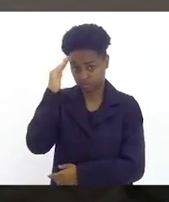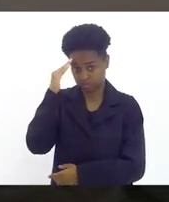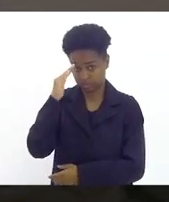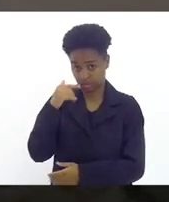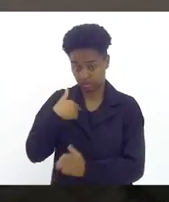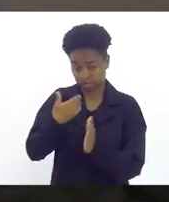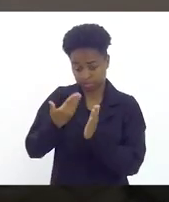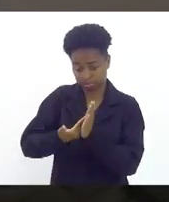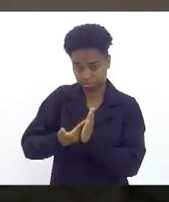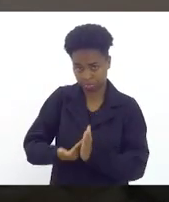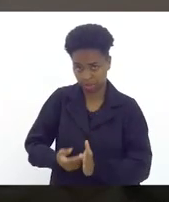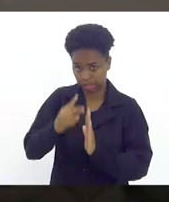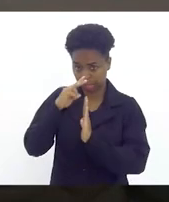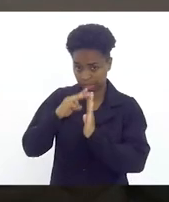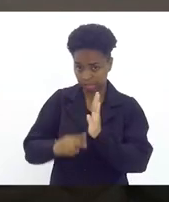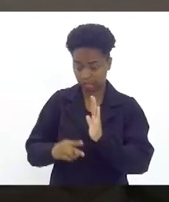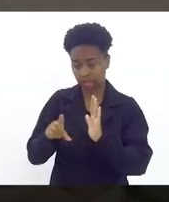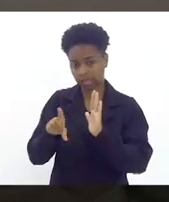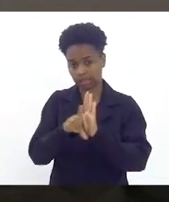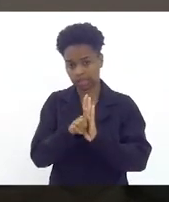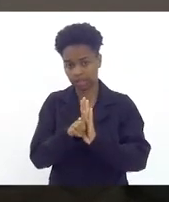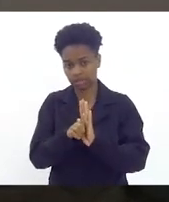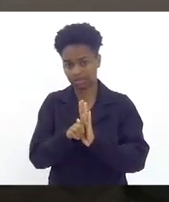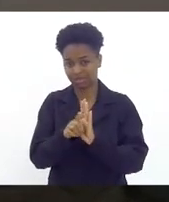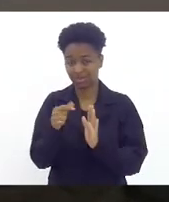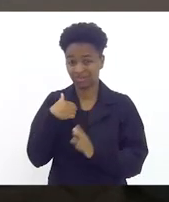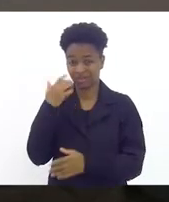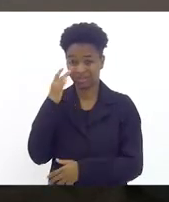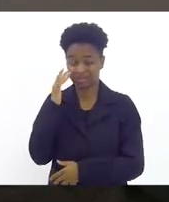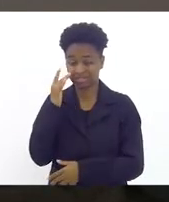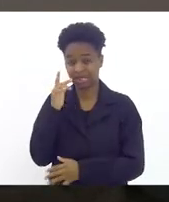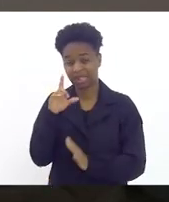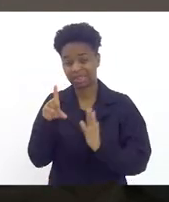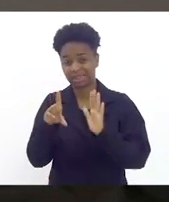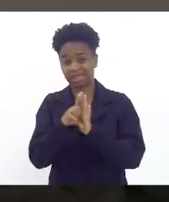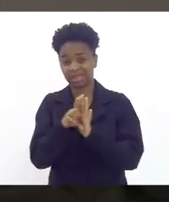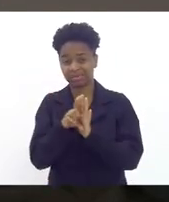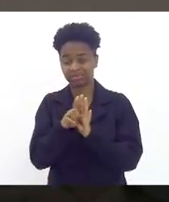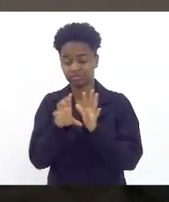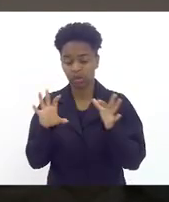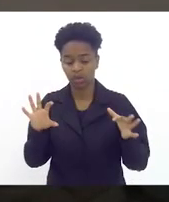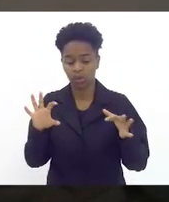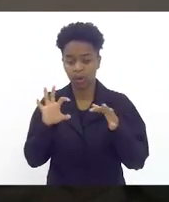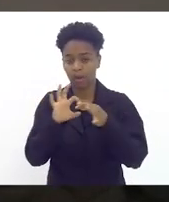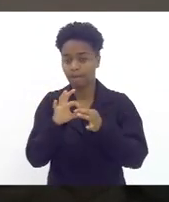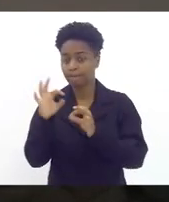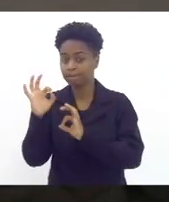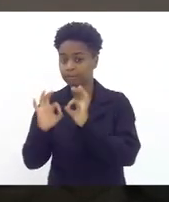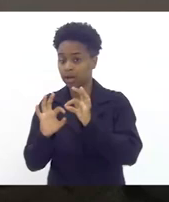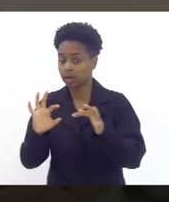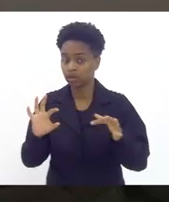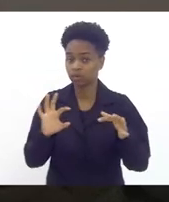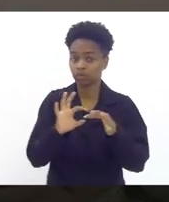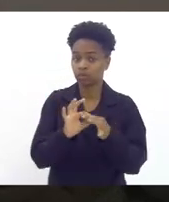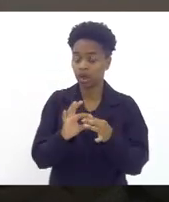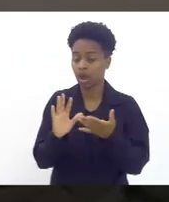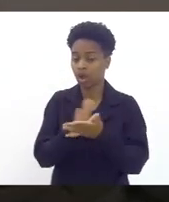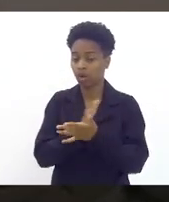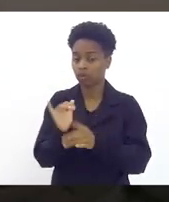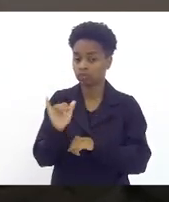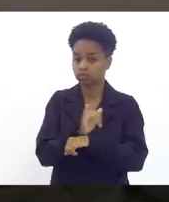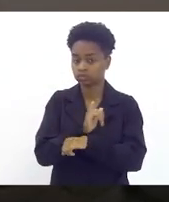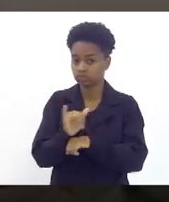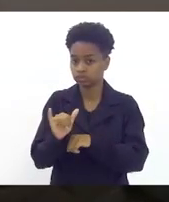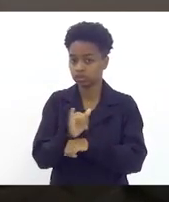estudar a lei é que ela acaba atrelando a esse plano grande parte dos instrumentos e